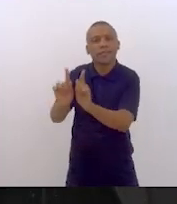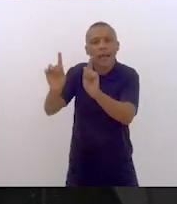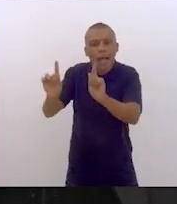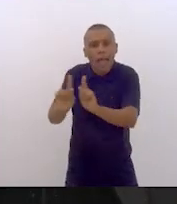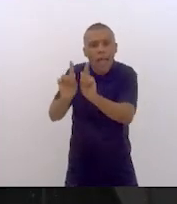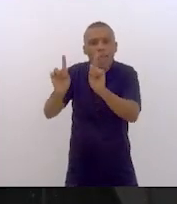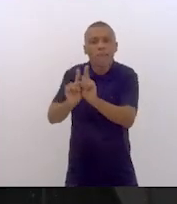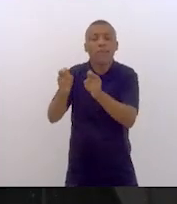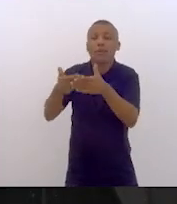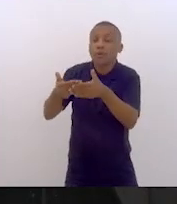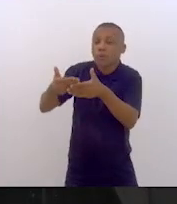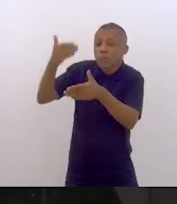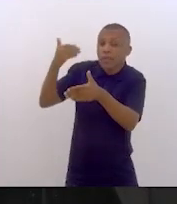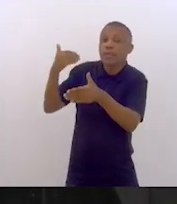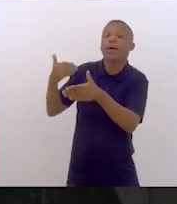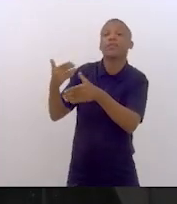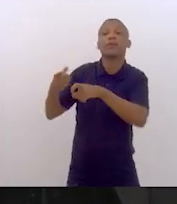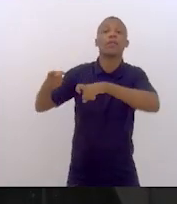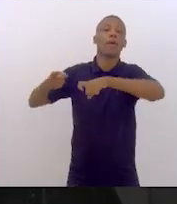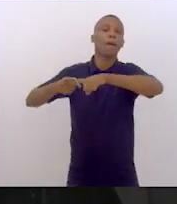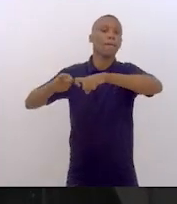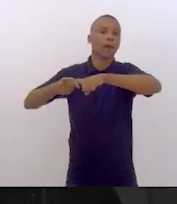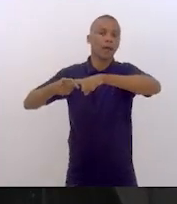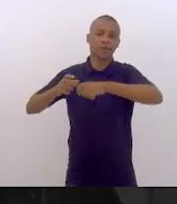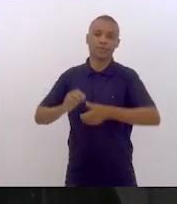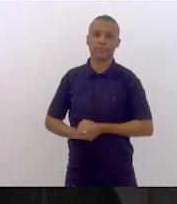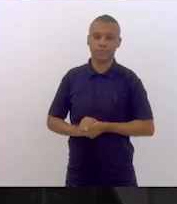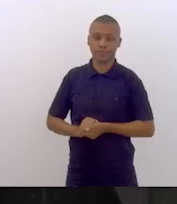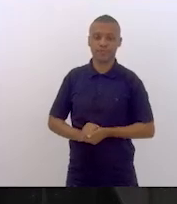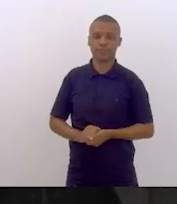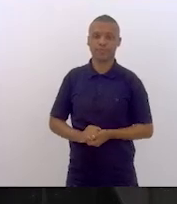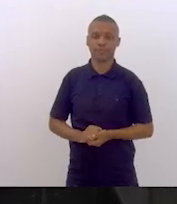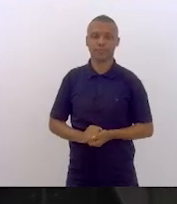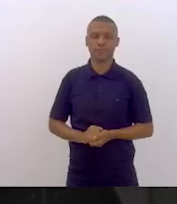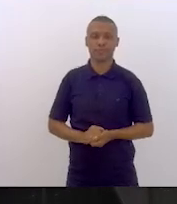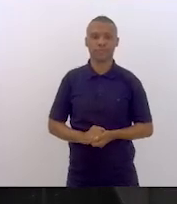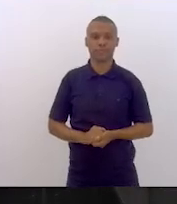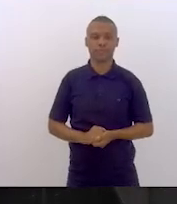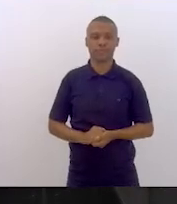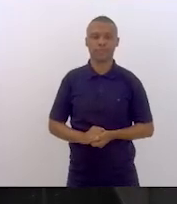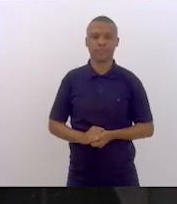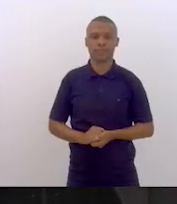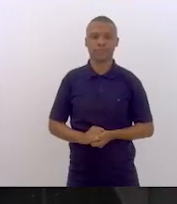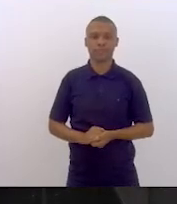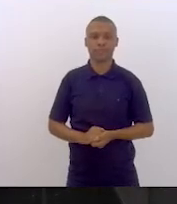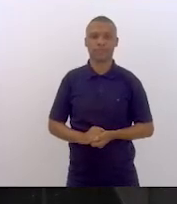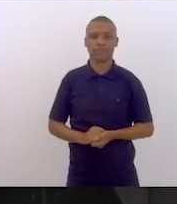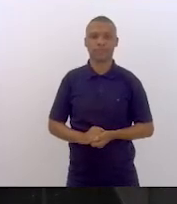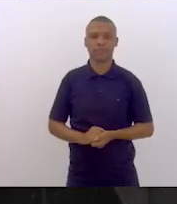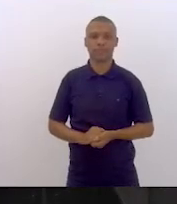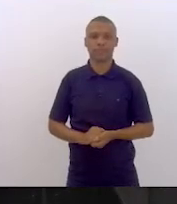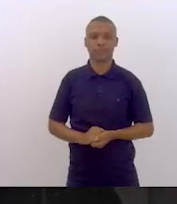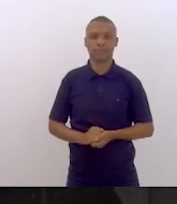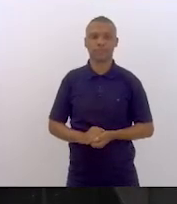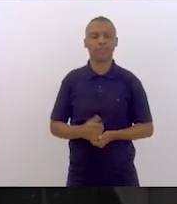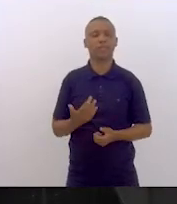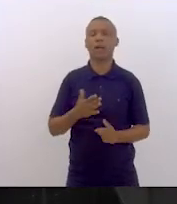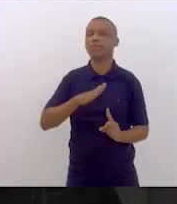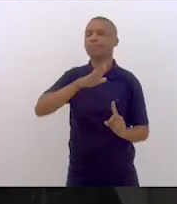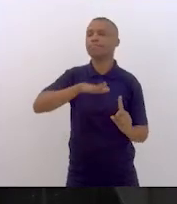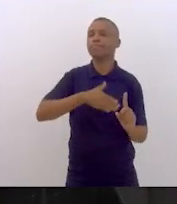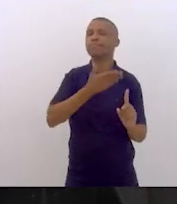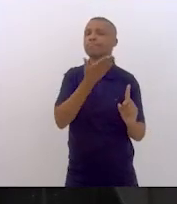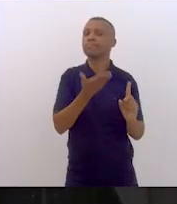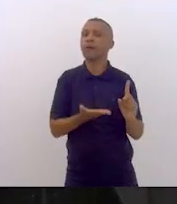médicos quando em vida e em homenagem a